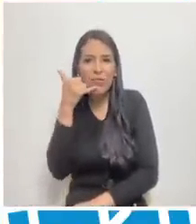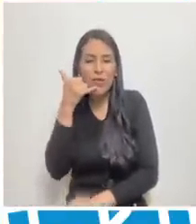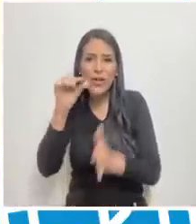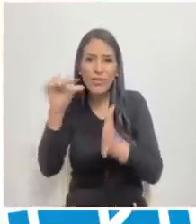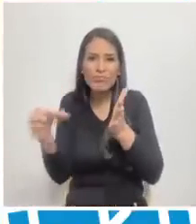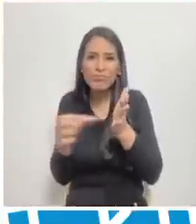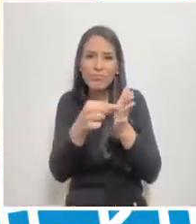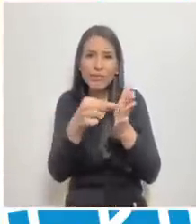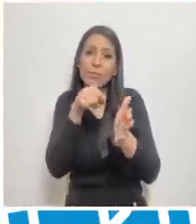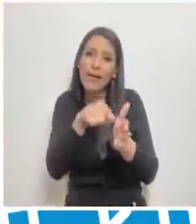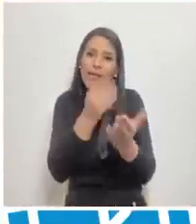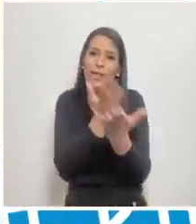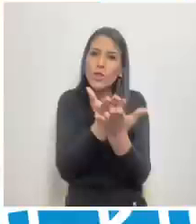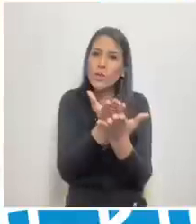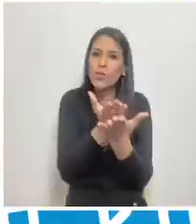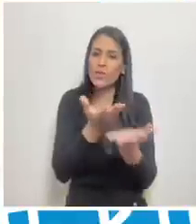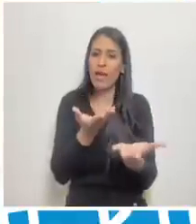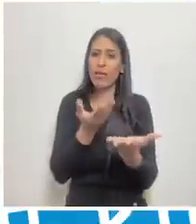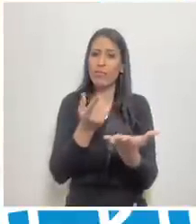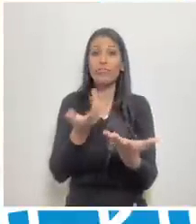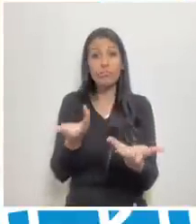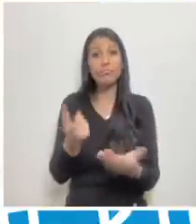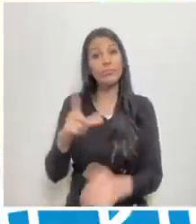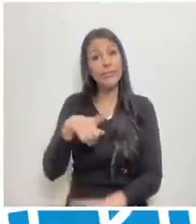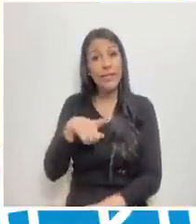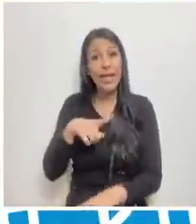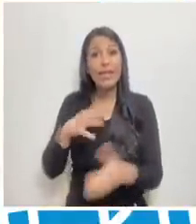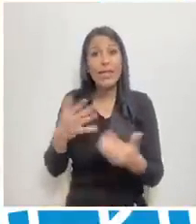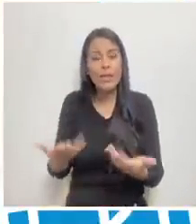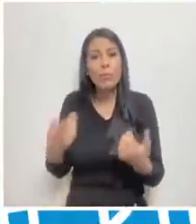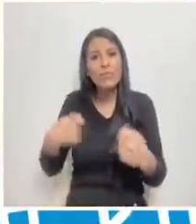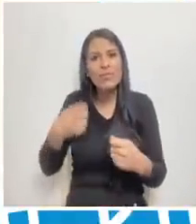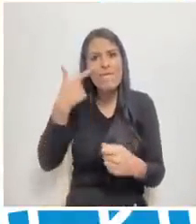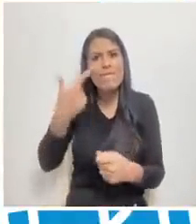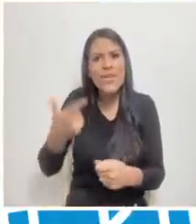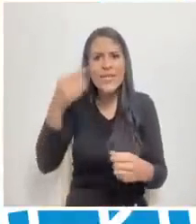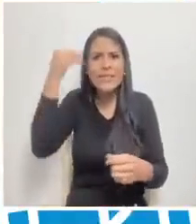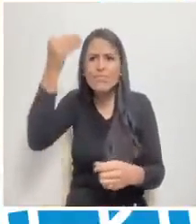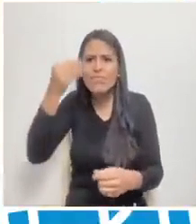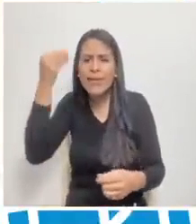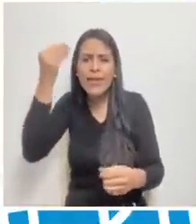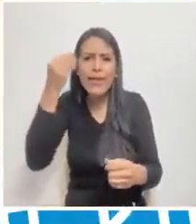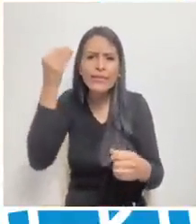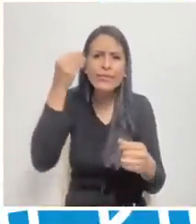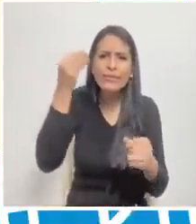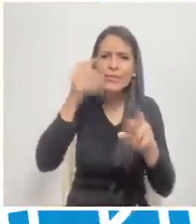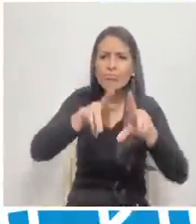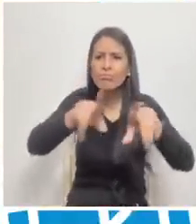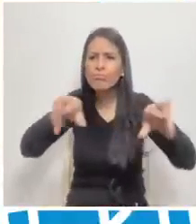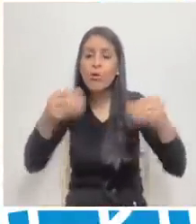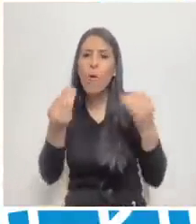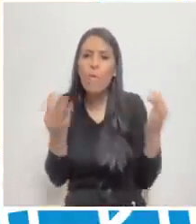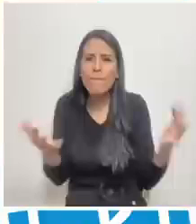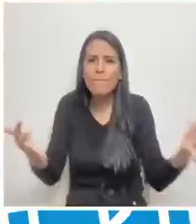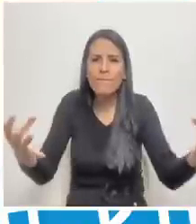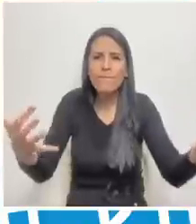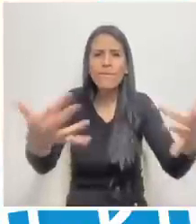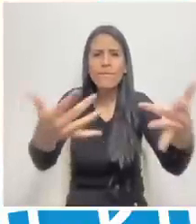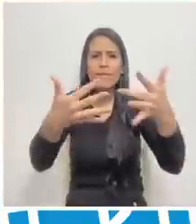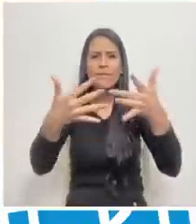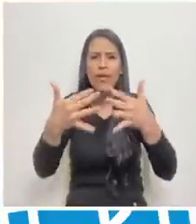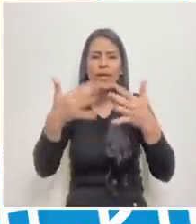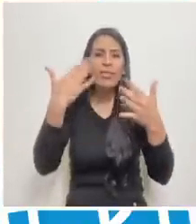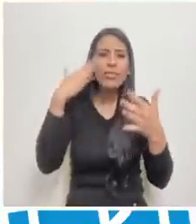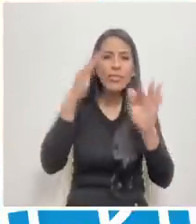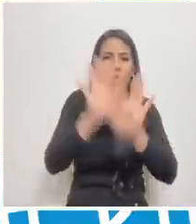experiências importantes para a gente recolher como que as escolas, mesmo com os poucos recursos, aqui tinham menos